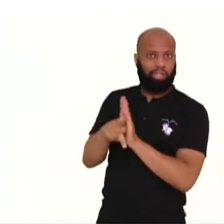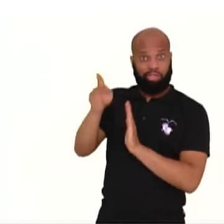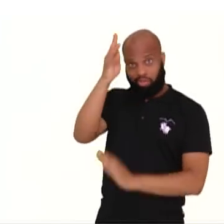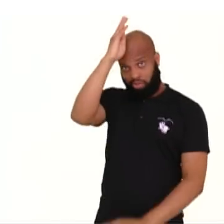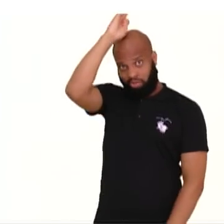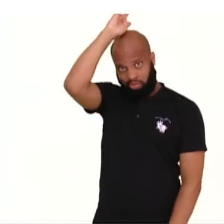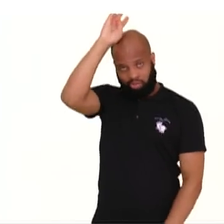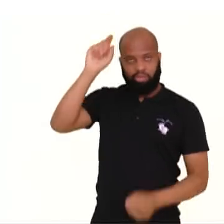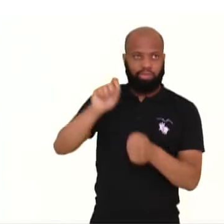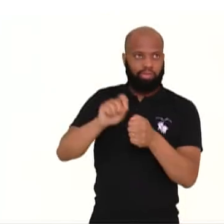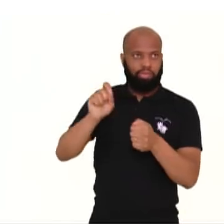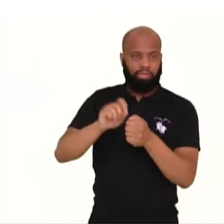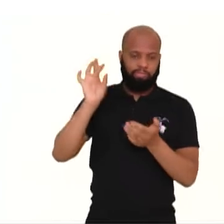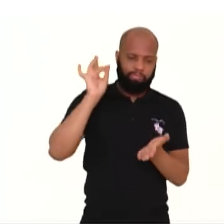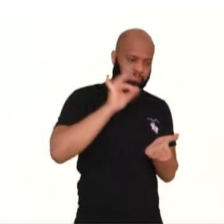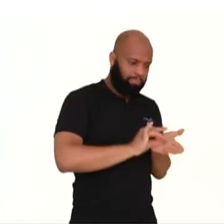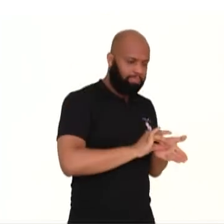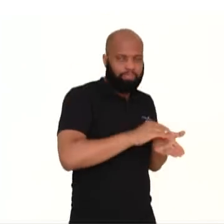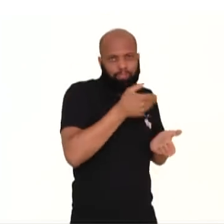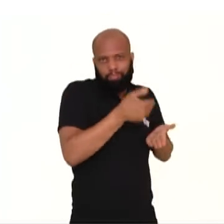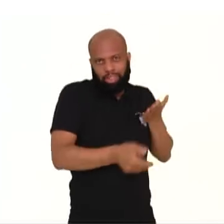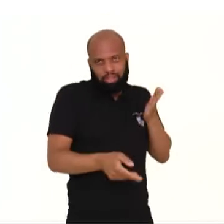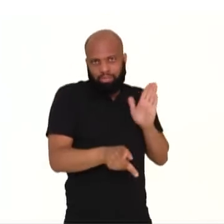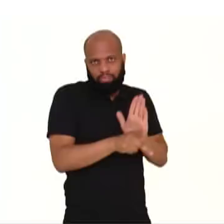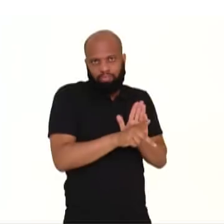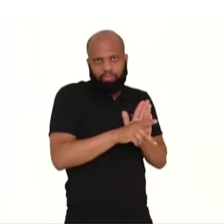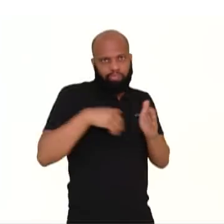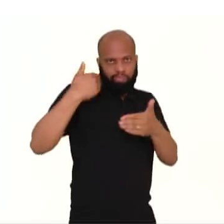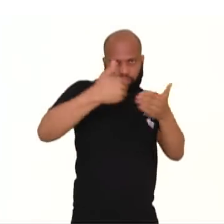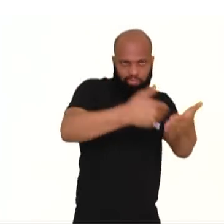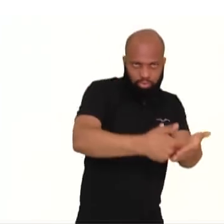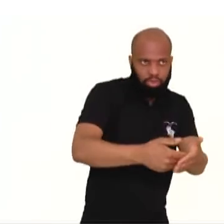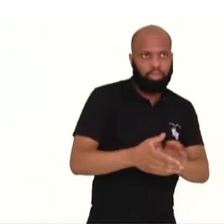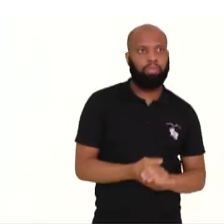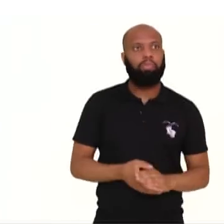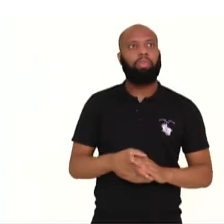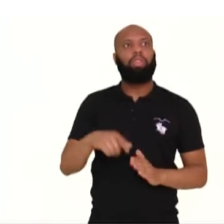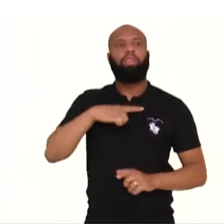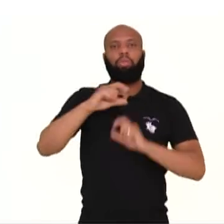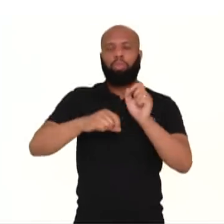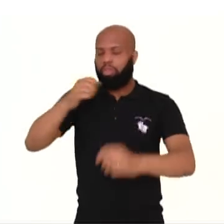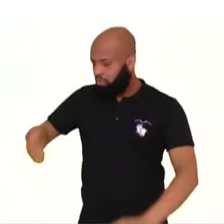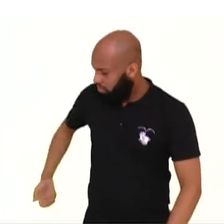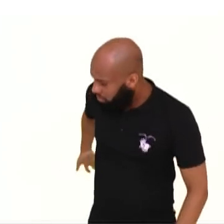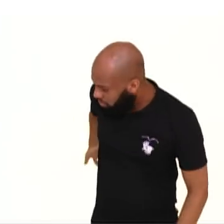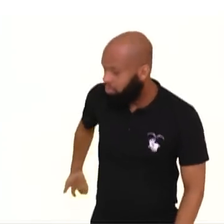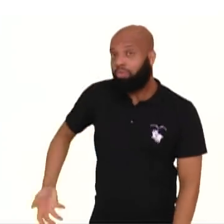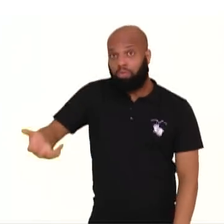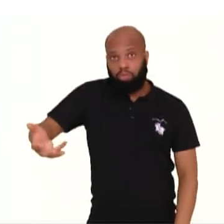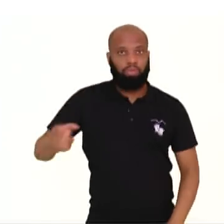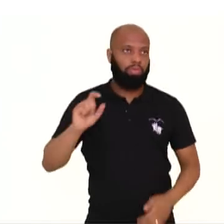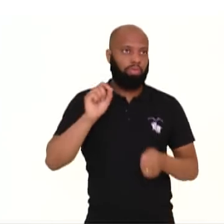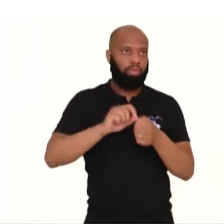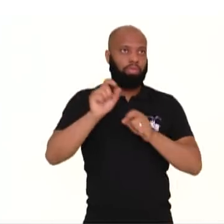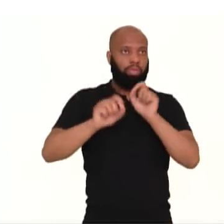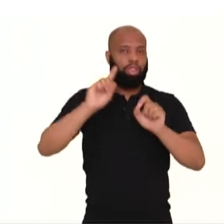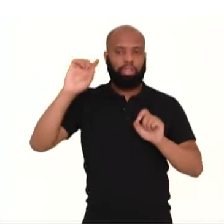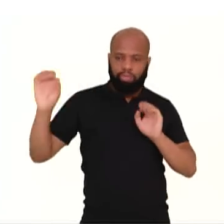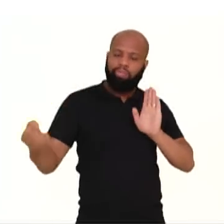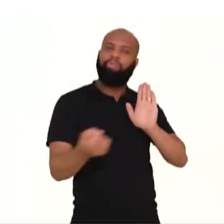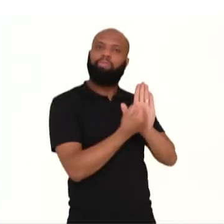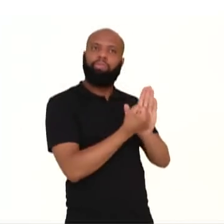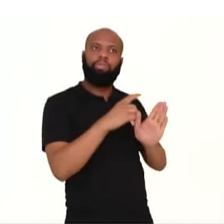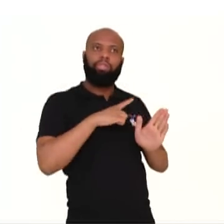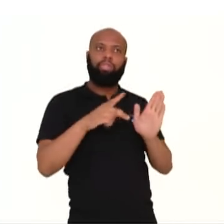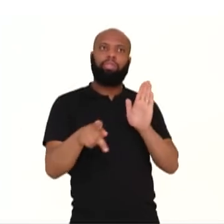partir do original que se perdeu na história. O Discóbulo, o lançador de disco, ele é um símbolo